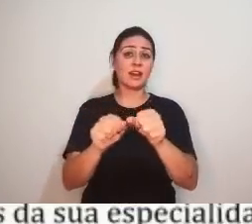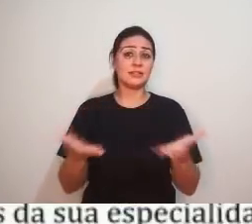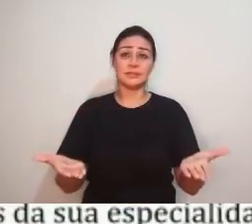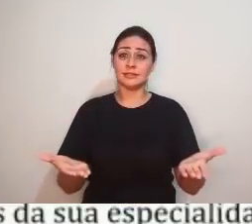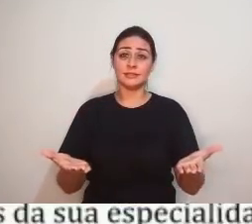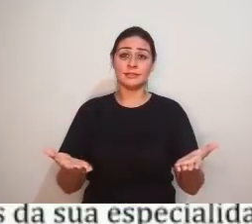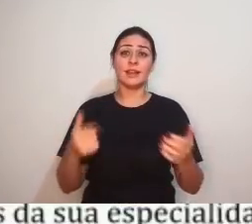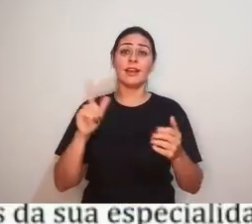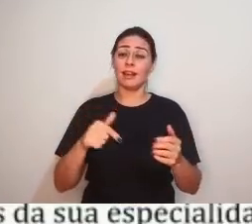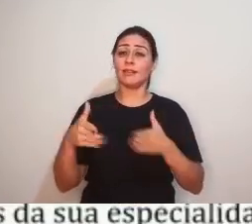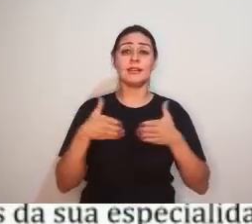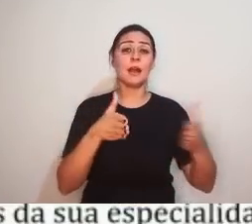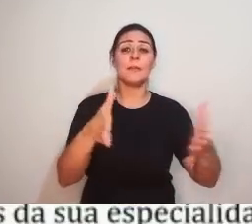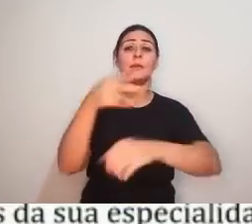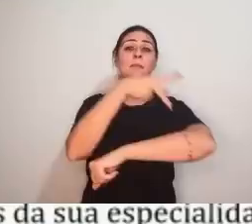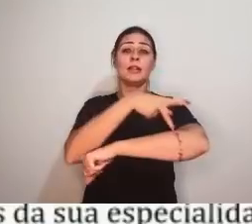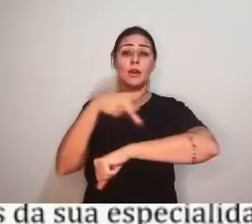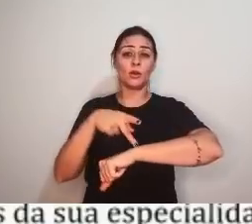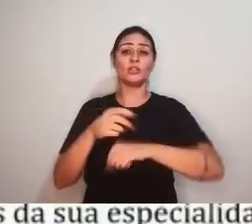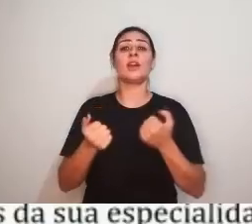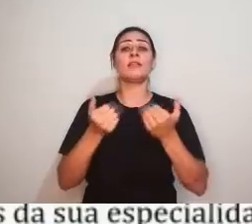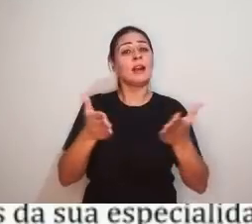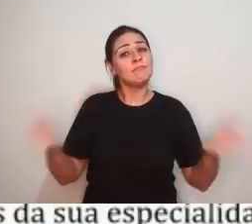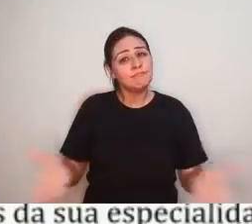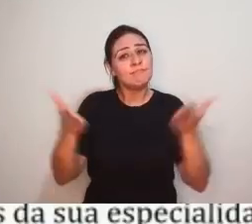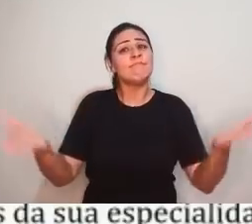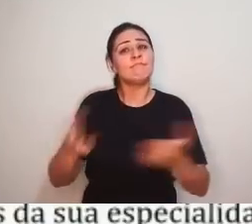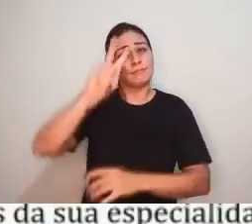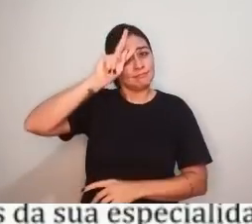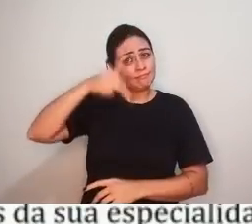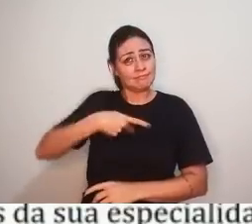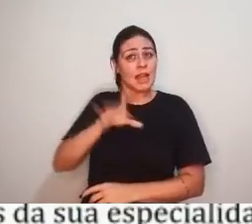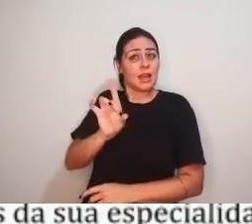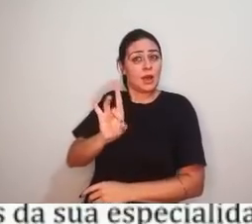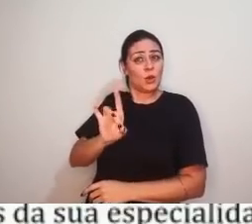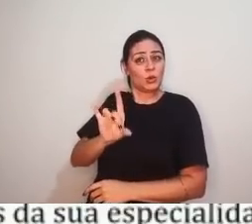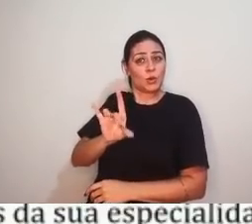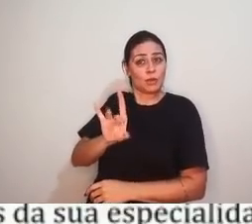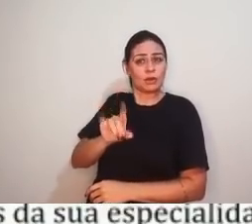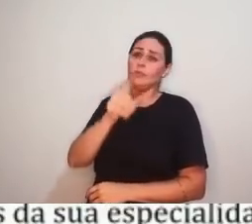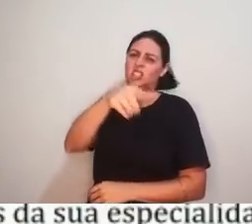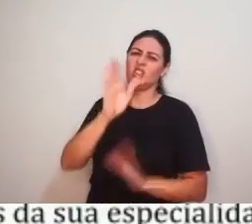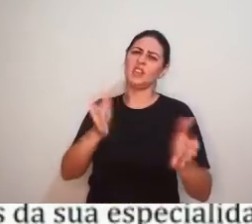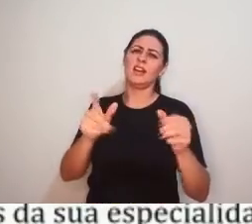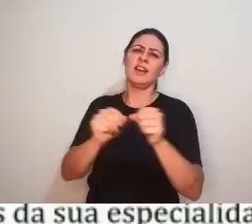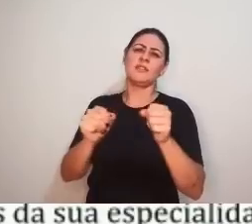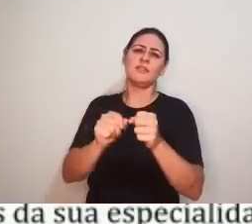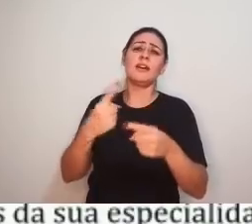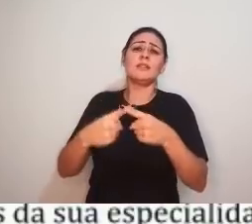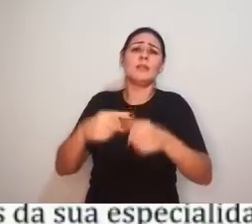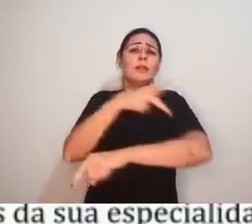Atitudes do viés pedagógico. Promover desenvolvimento de autonomia. Isso vocês já fazem, porque a própria